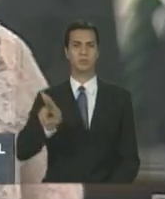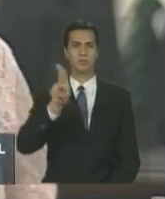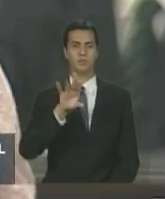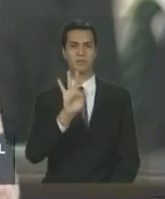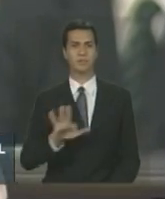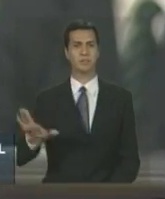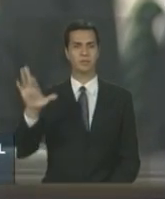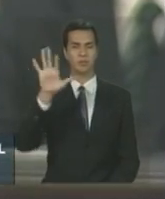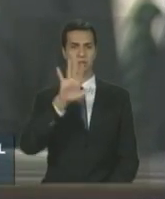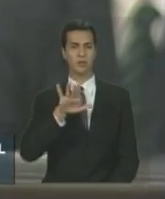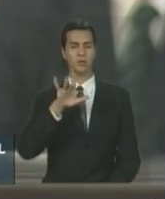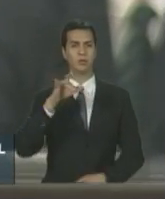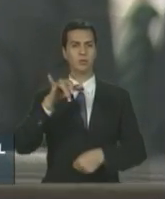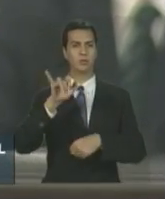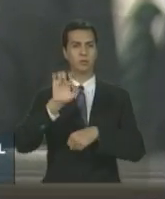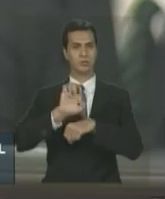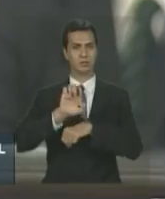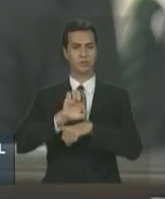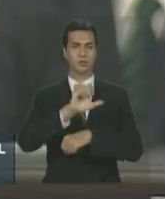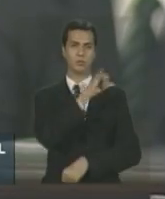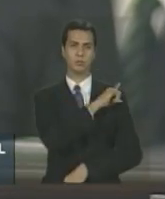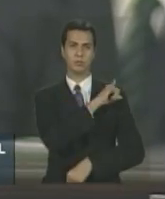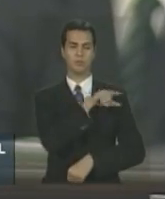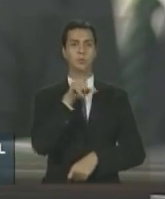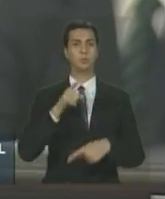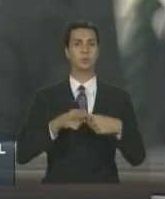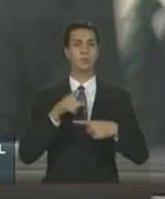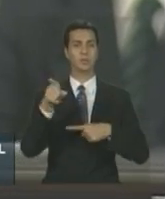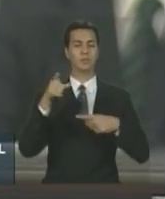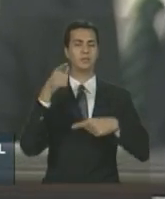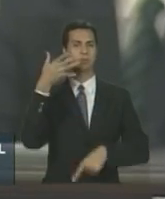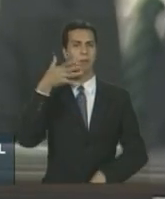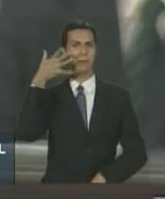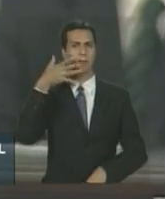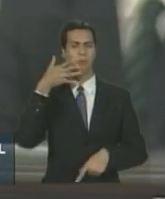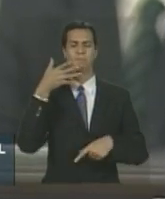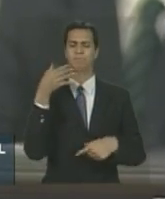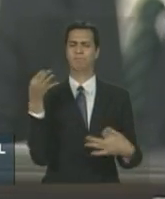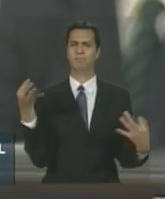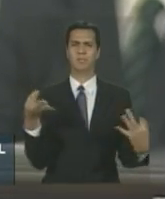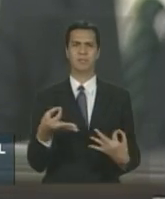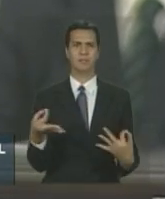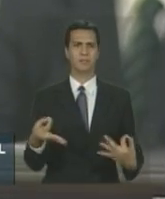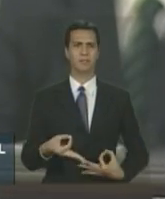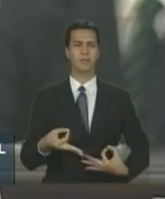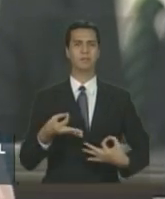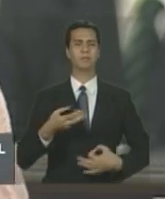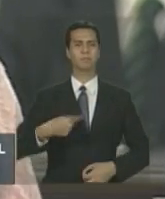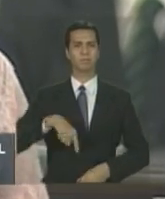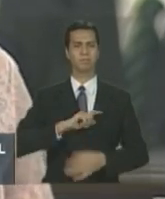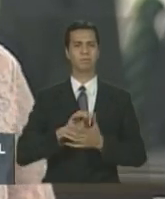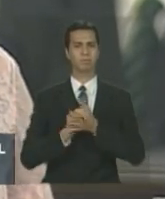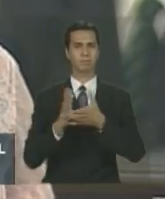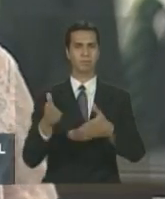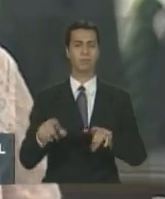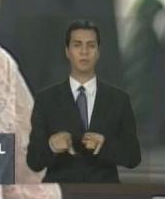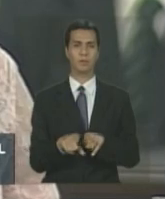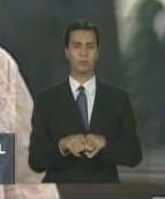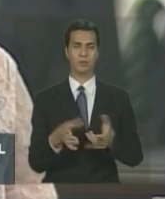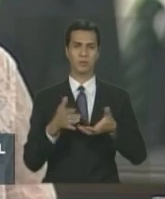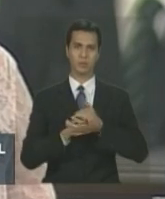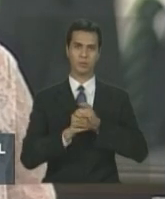Janeiro, pela excelente fala que nos proporcionou nessa noite.